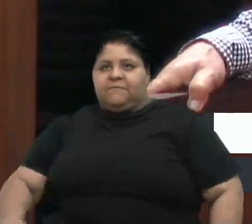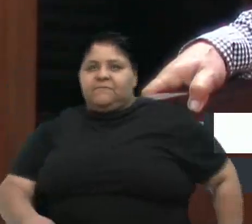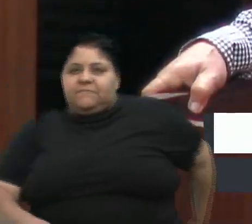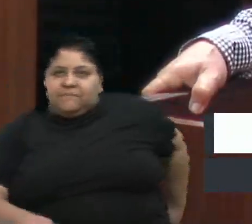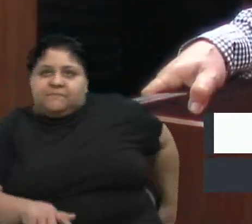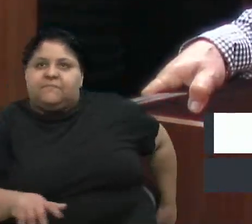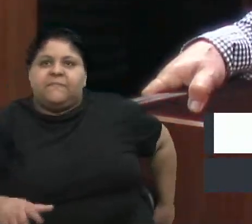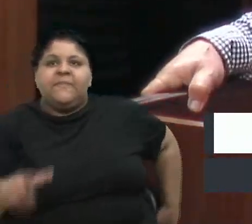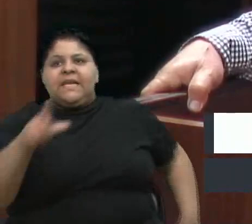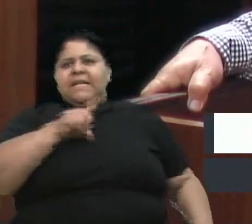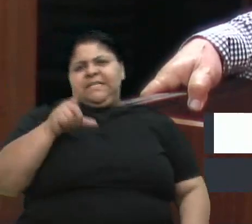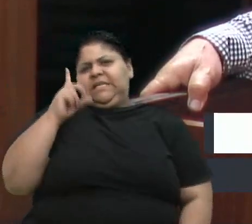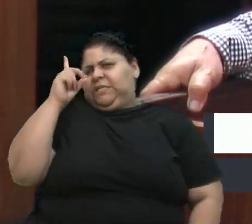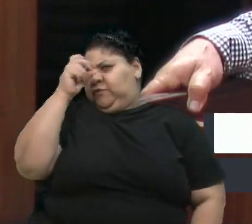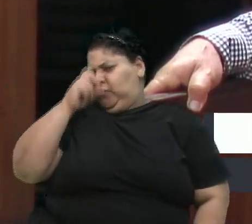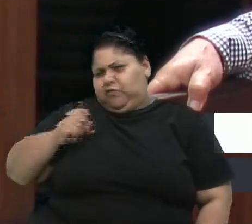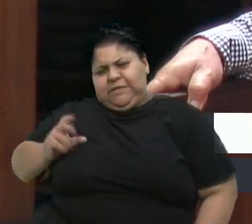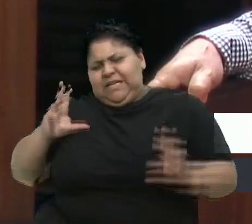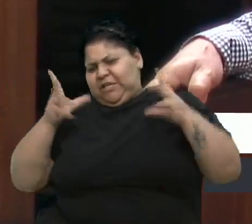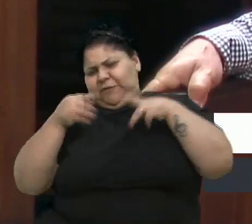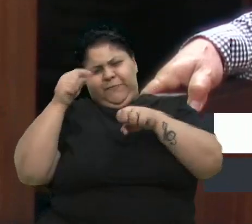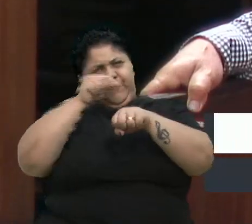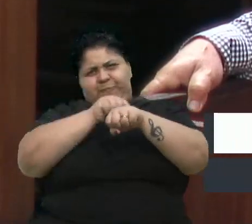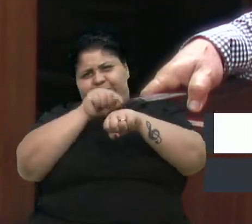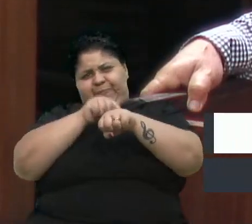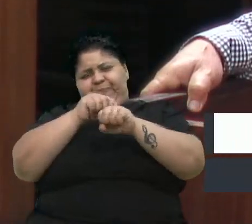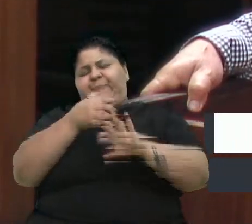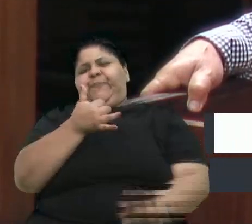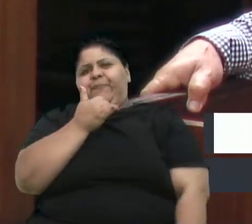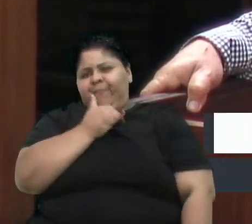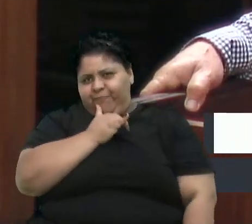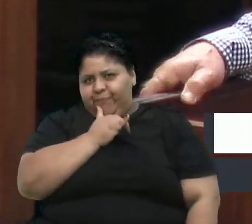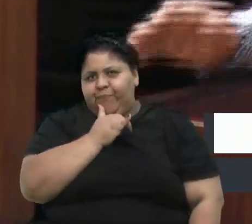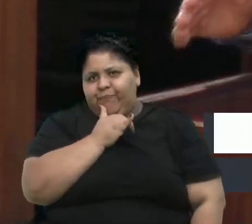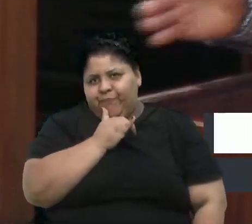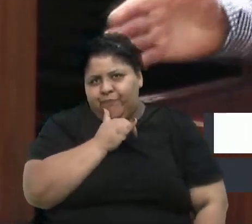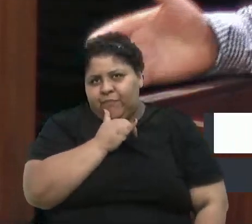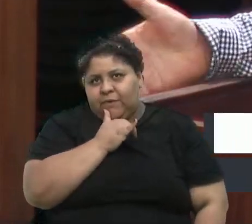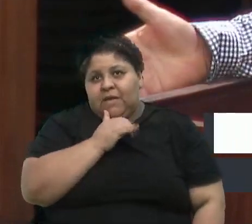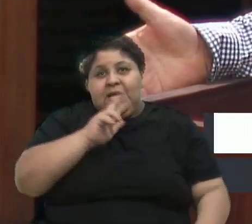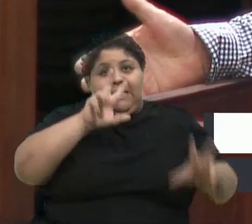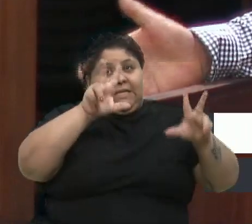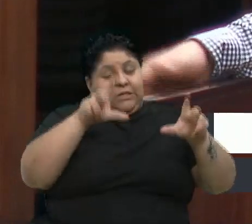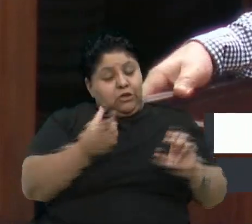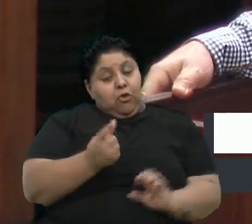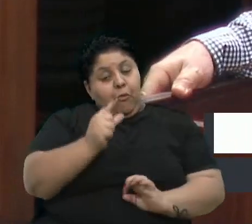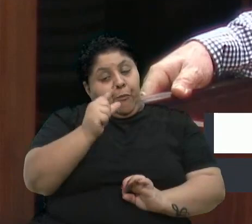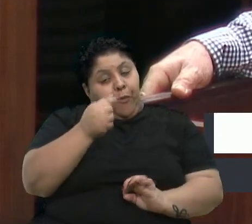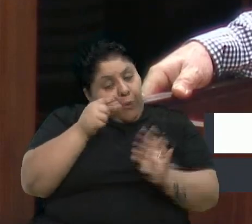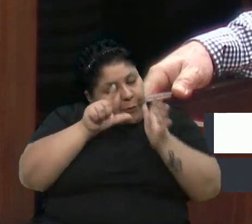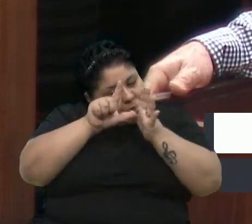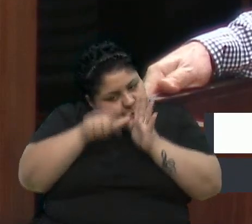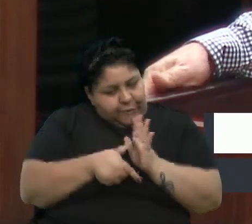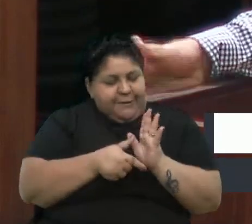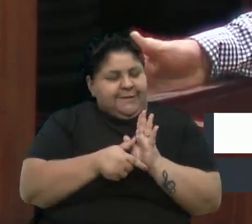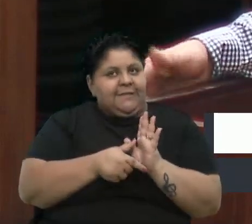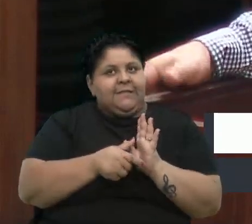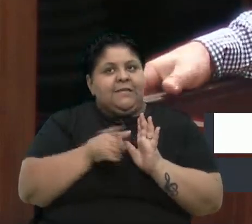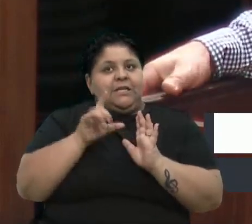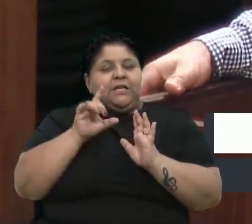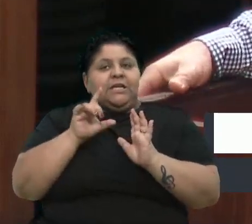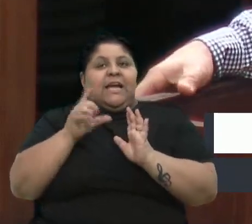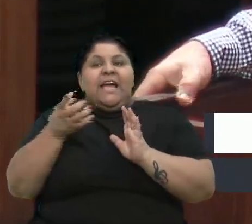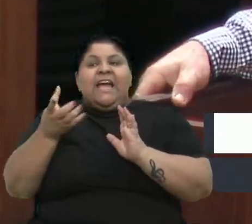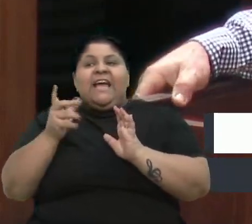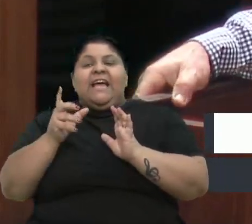a todo momento, Alberto, CPI, infelizmente, essa questão fica um pouco para depois. Só que é difícil